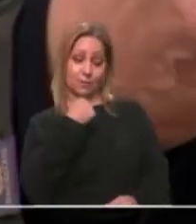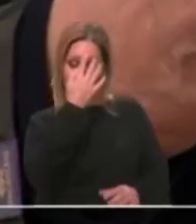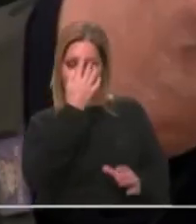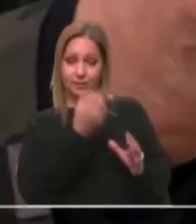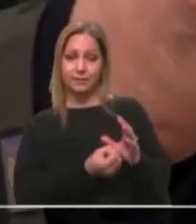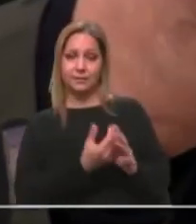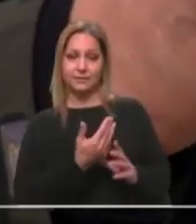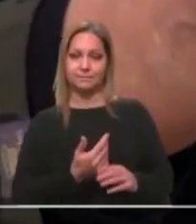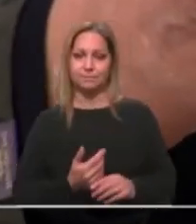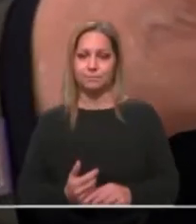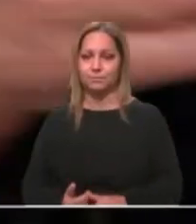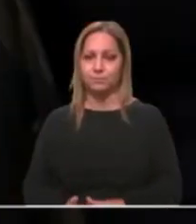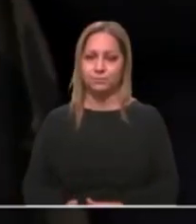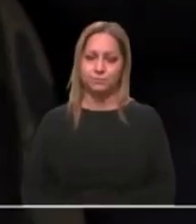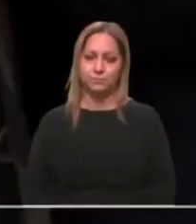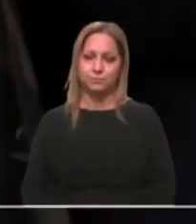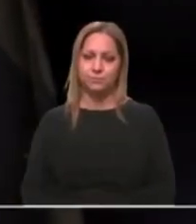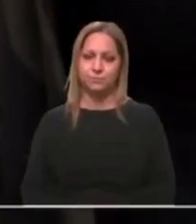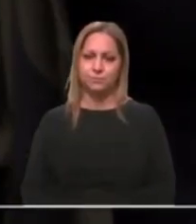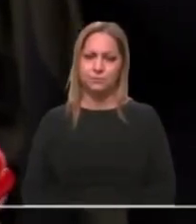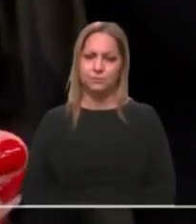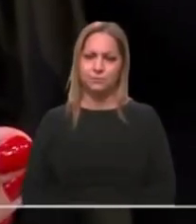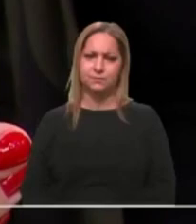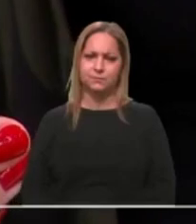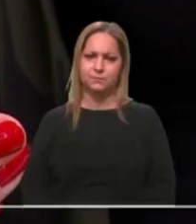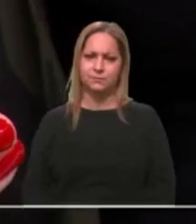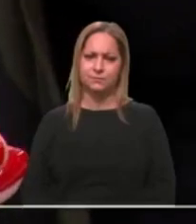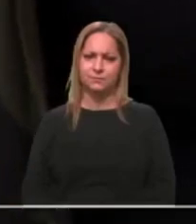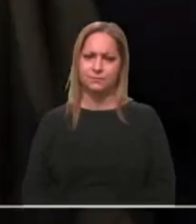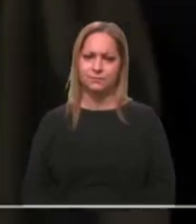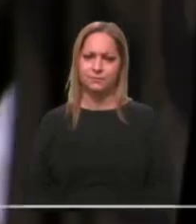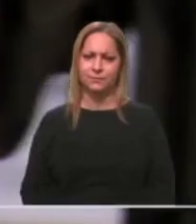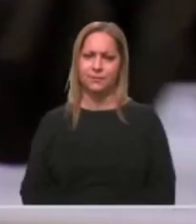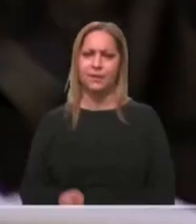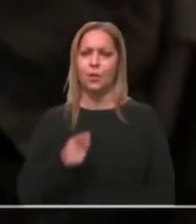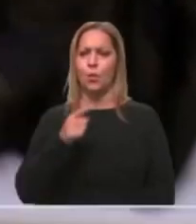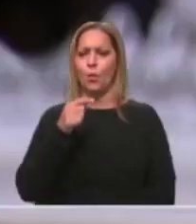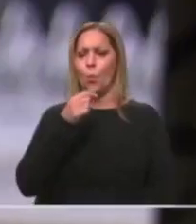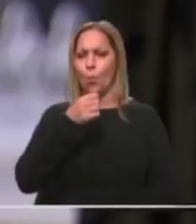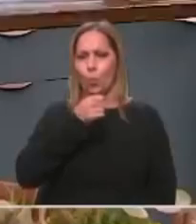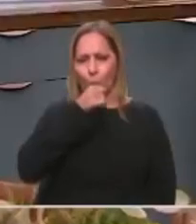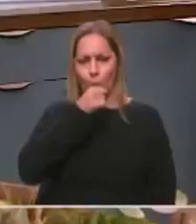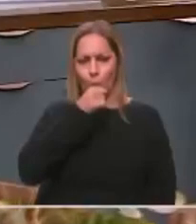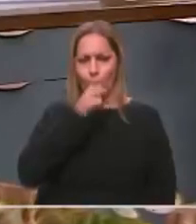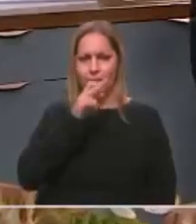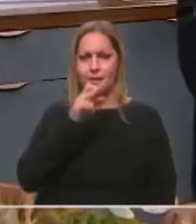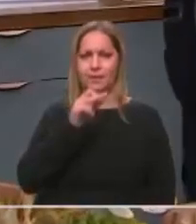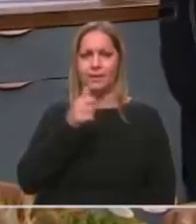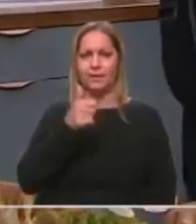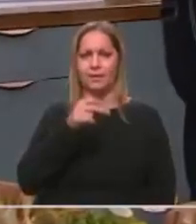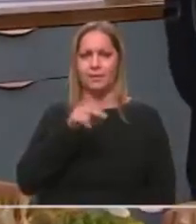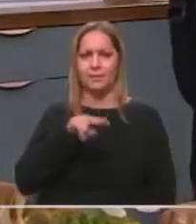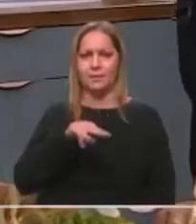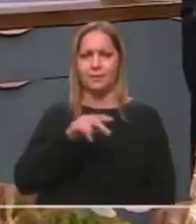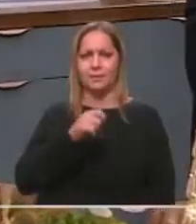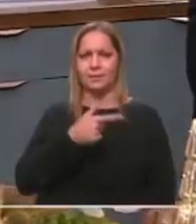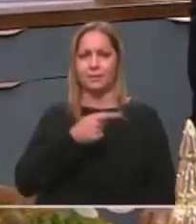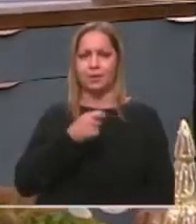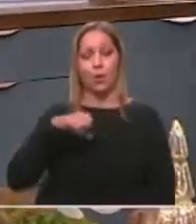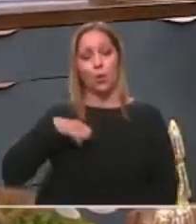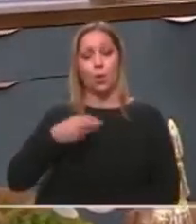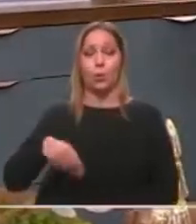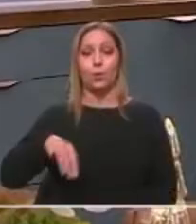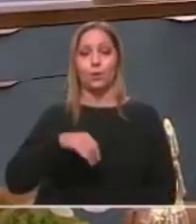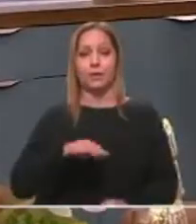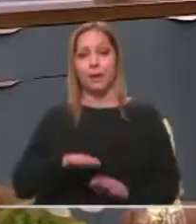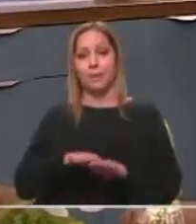Uvas. Temos... O que é isto? Rabanete. Coentros e rabanetes. Não vão à